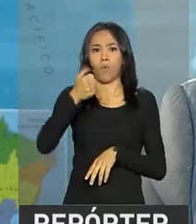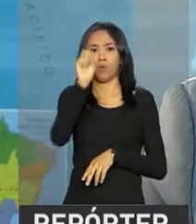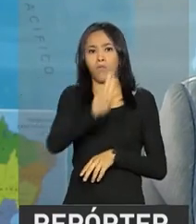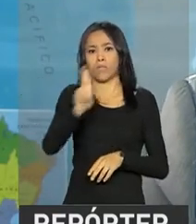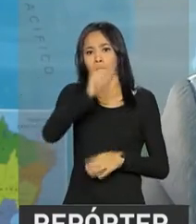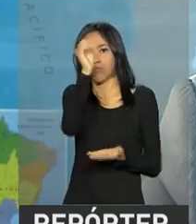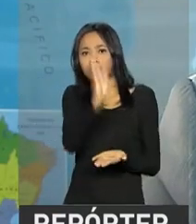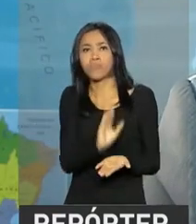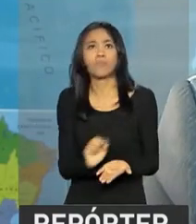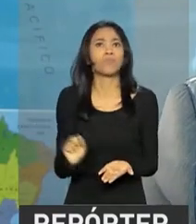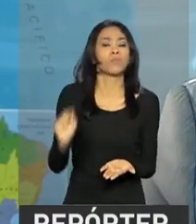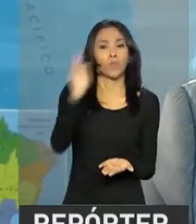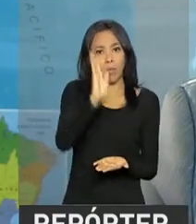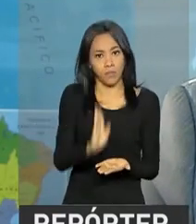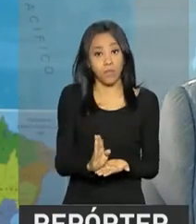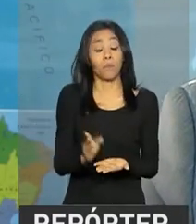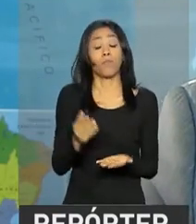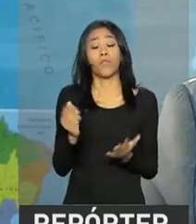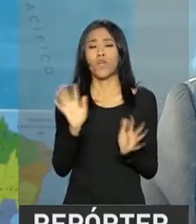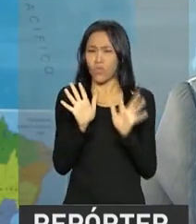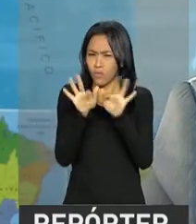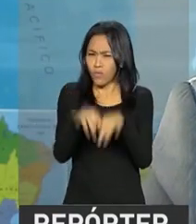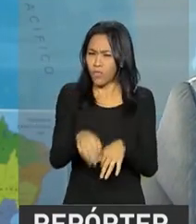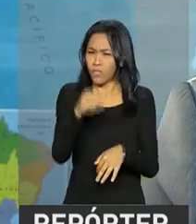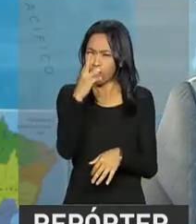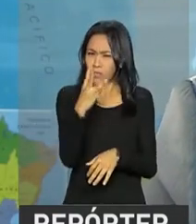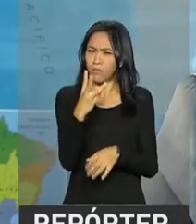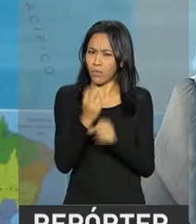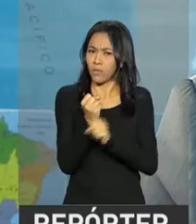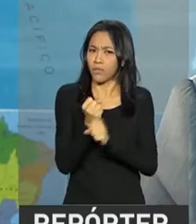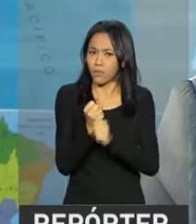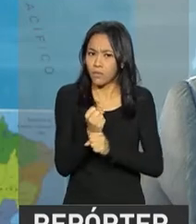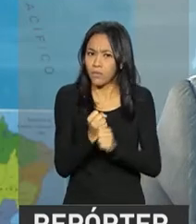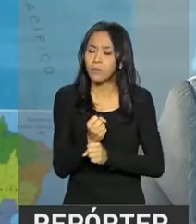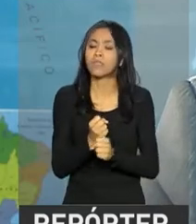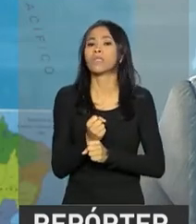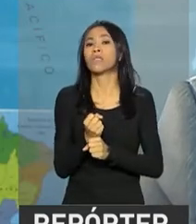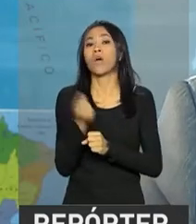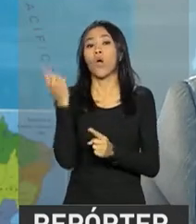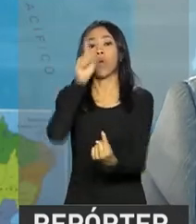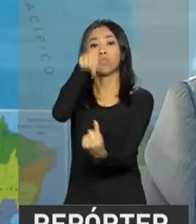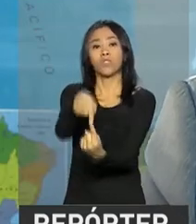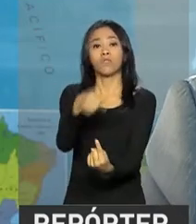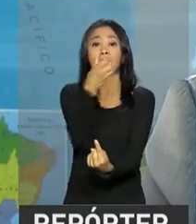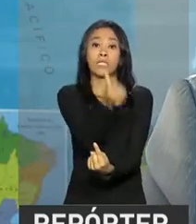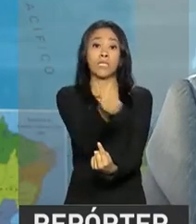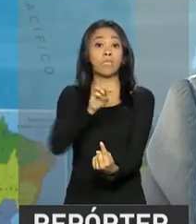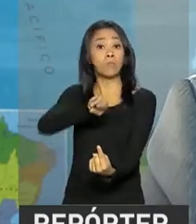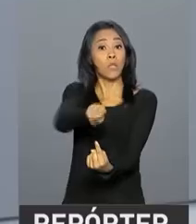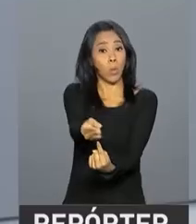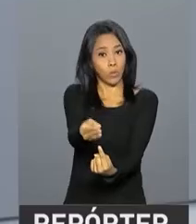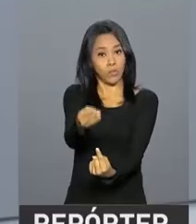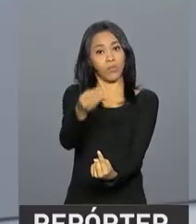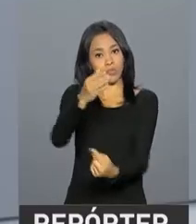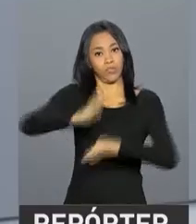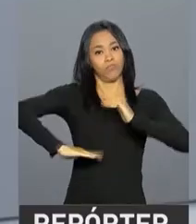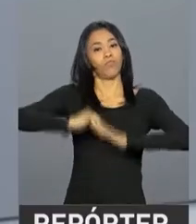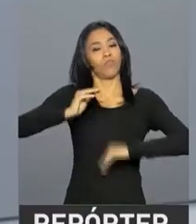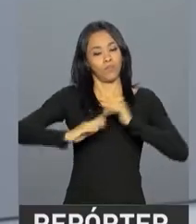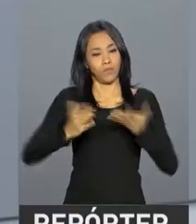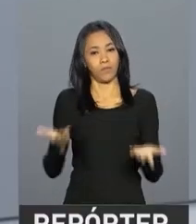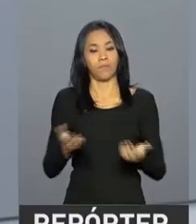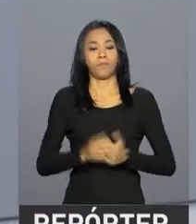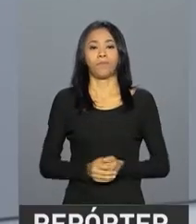pretendemos no final de três anos é qualificar 6 milhões de trabalhadores e